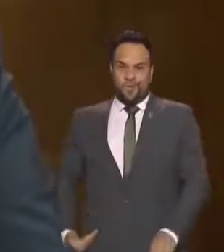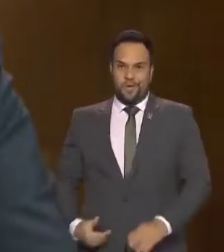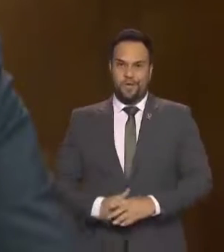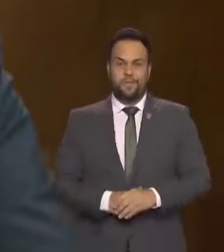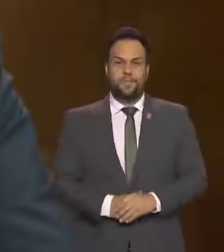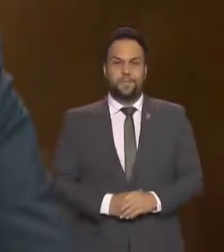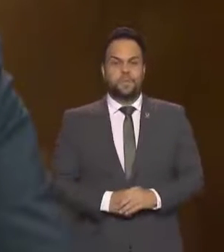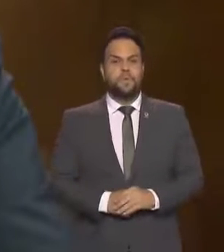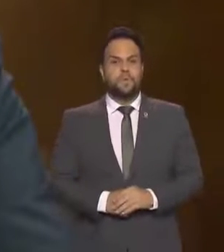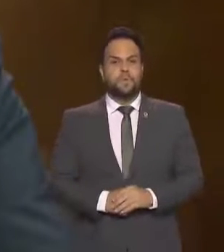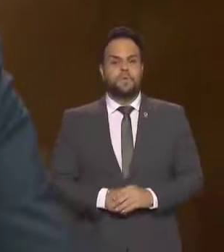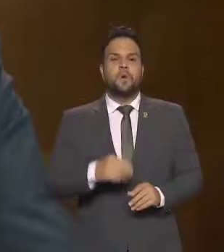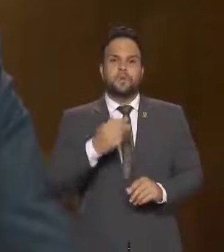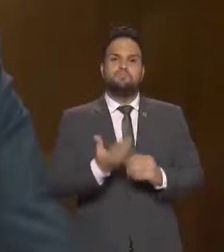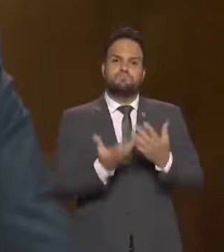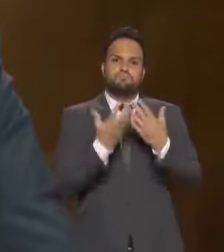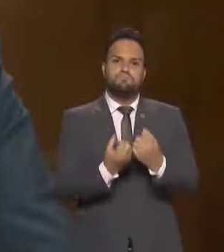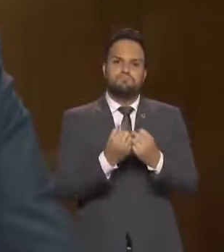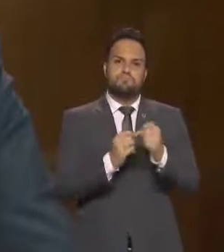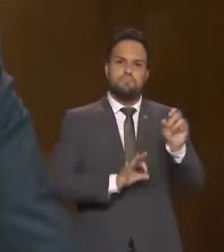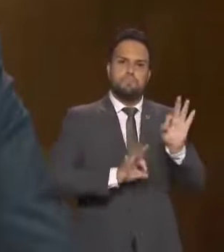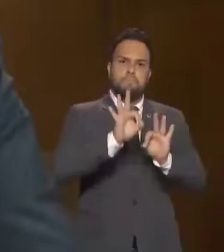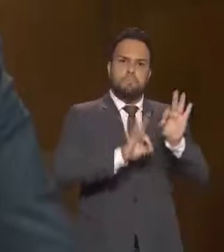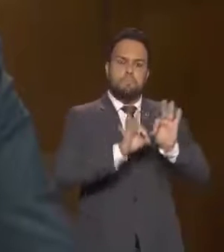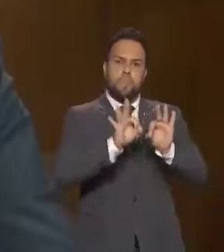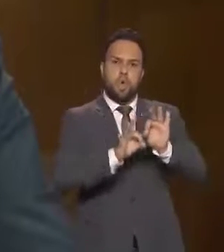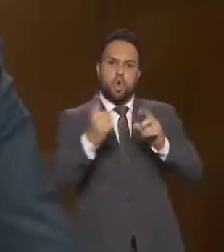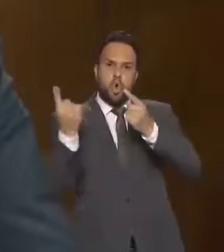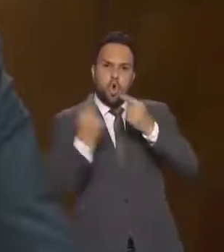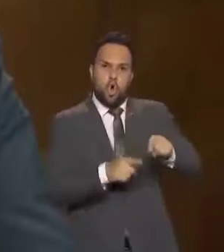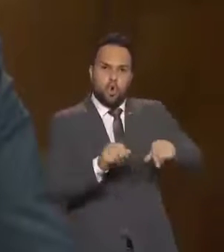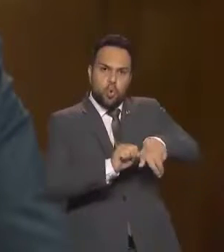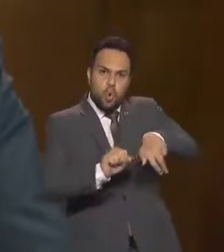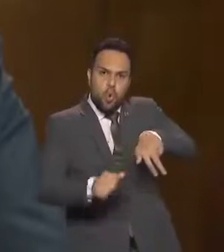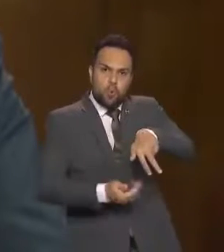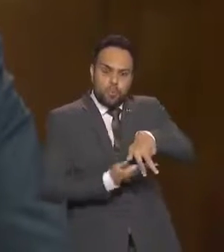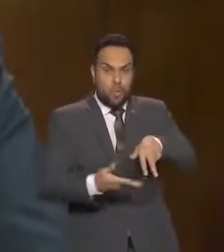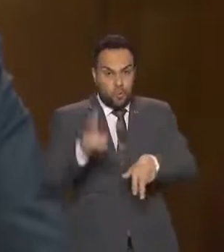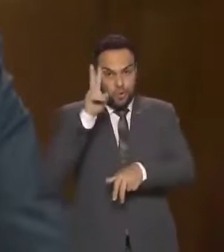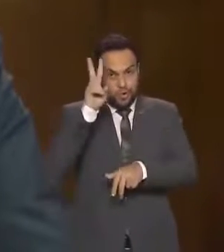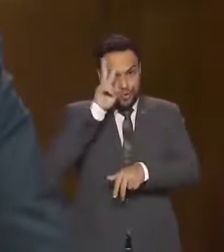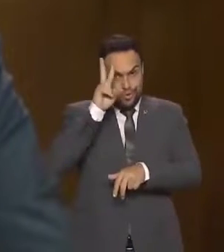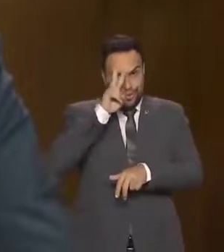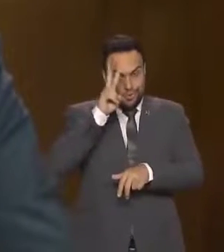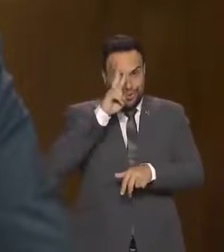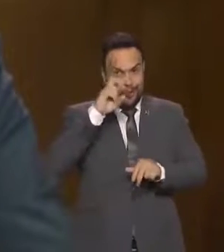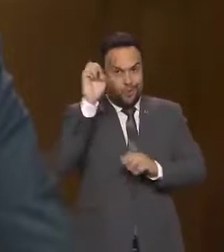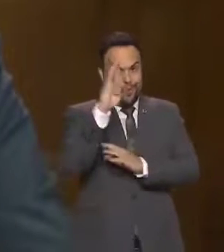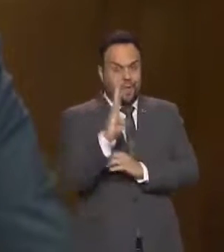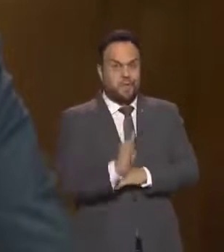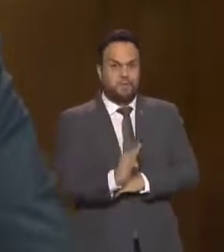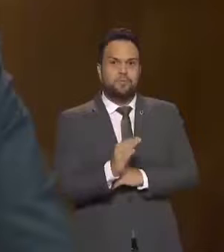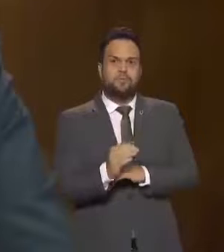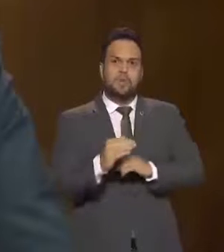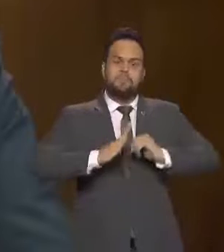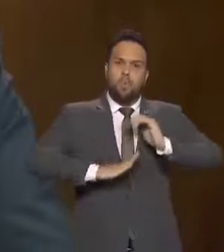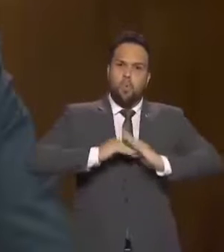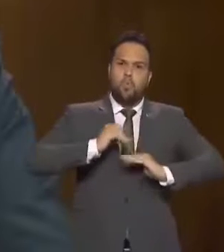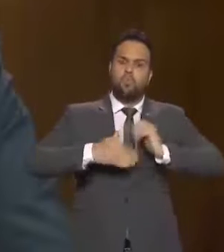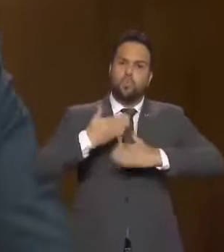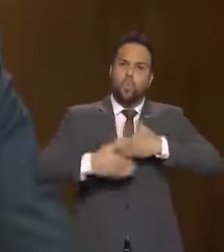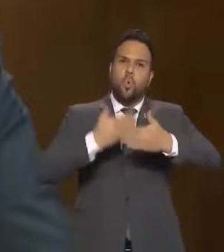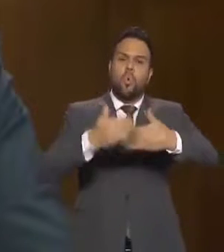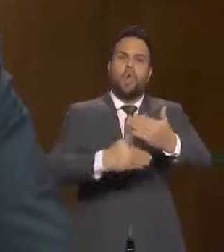adotamos o mais ambicioso e abrangente plano anticorrupção da história deste país e estamos construindo e